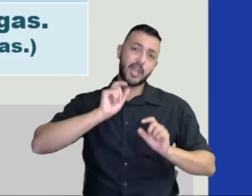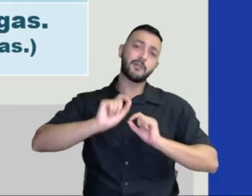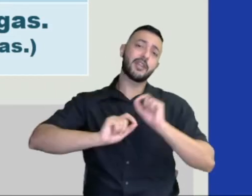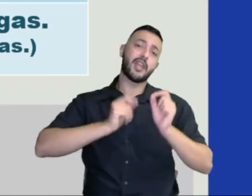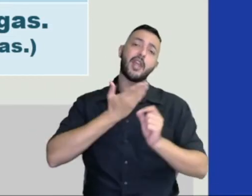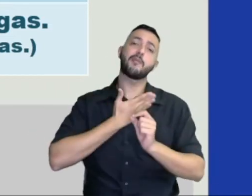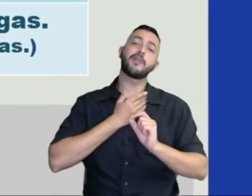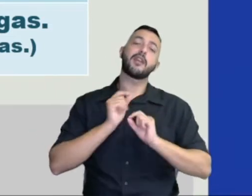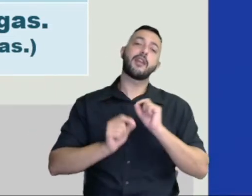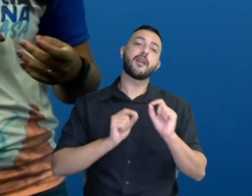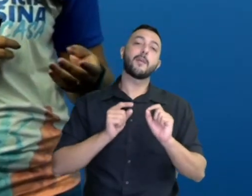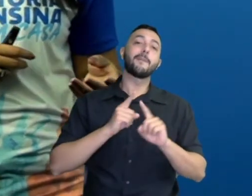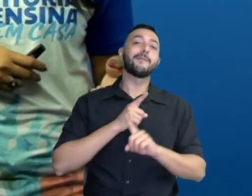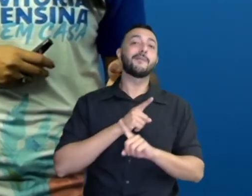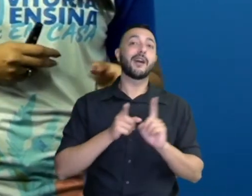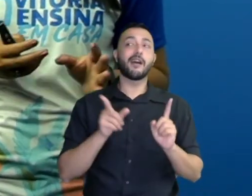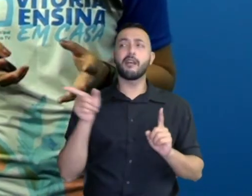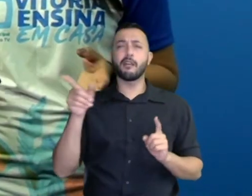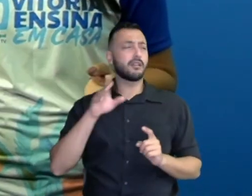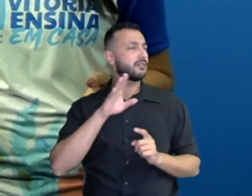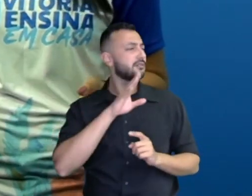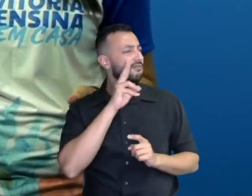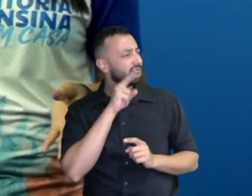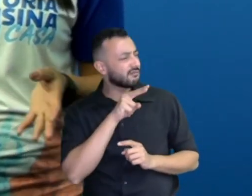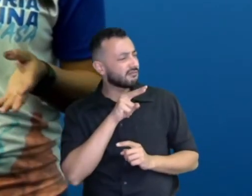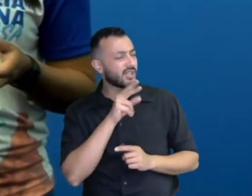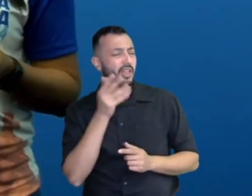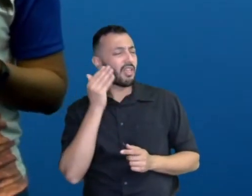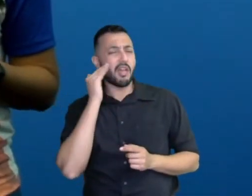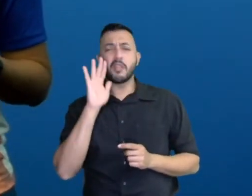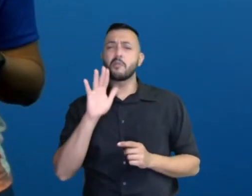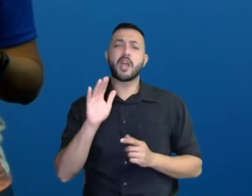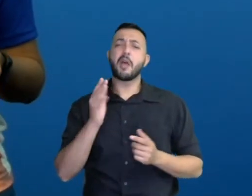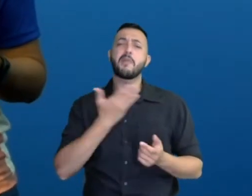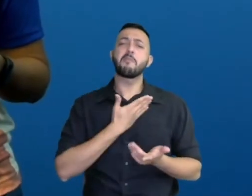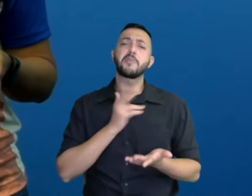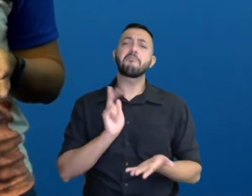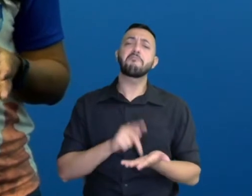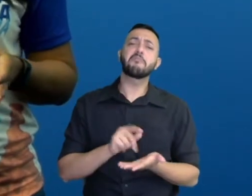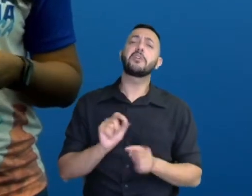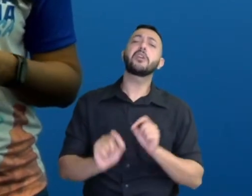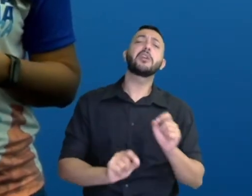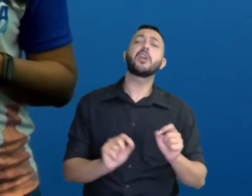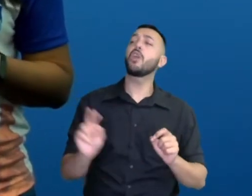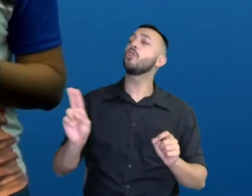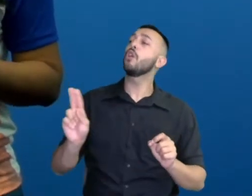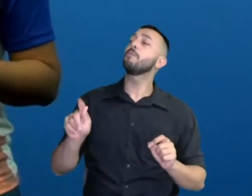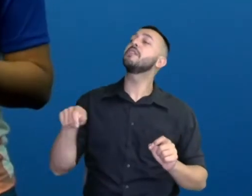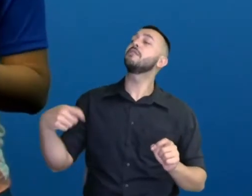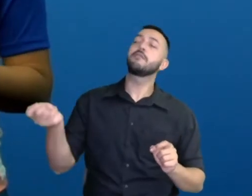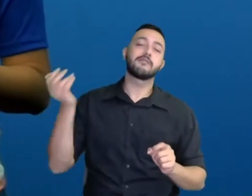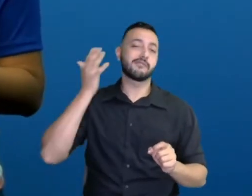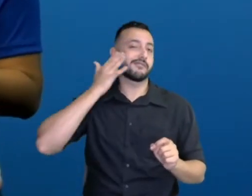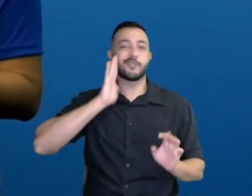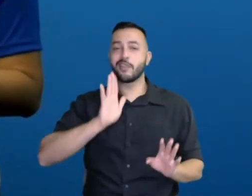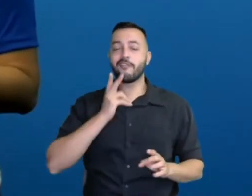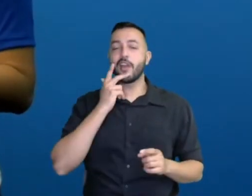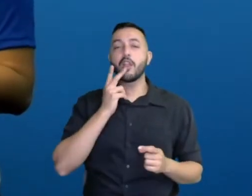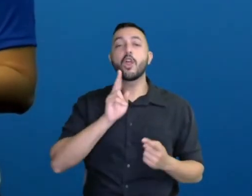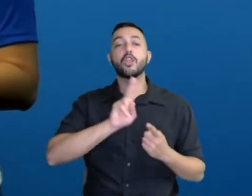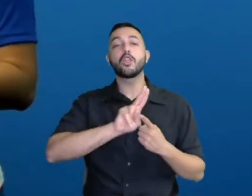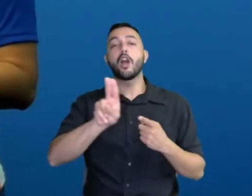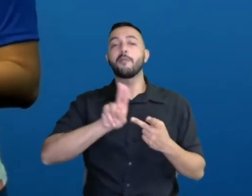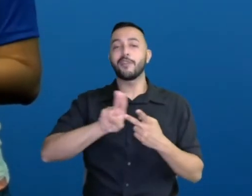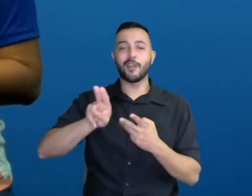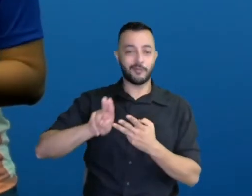essas amigas, mas a pessoa que escuta não necessariamente sabe. E aí você pode dizer, ó, encontrei com fulana, fulana